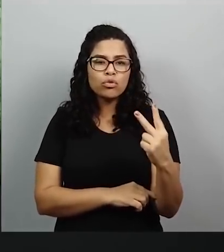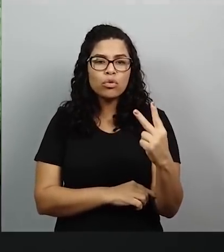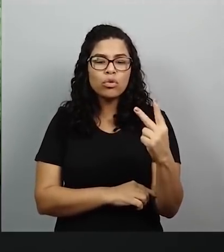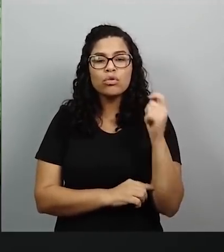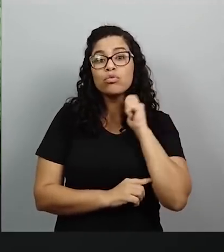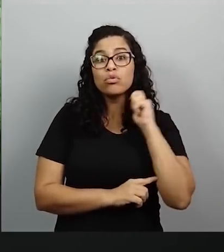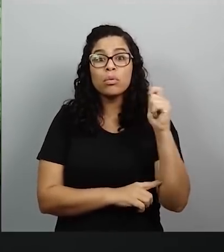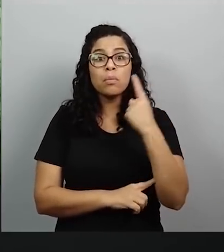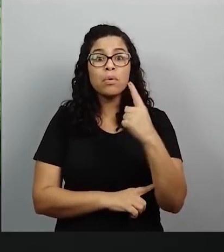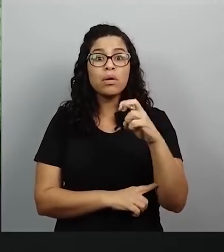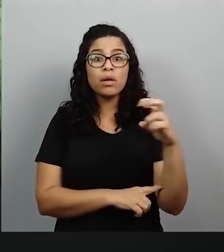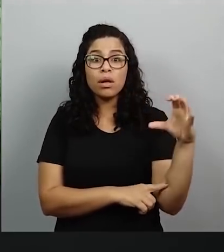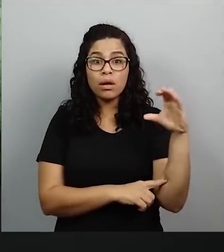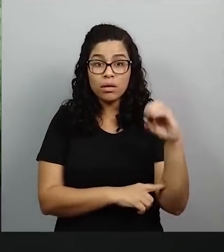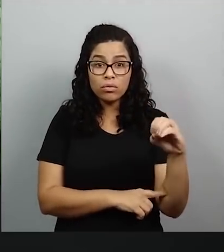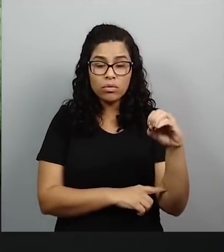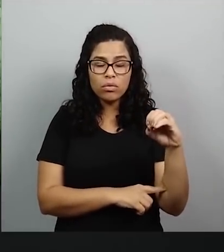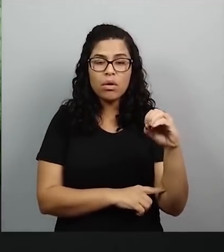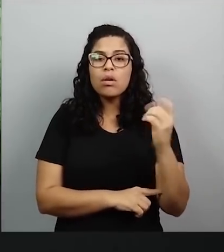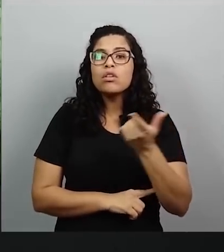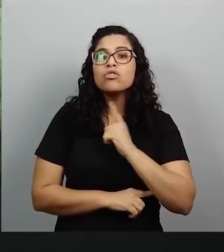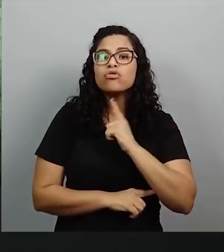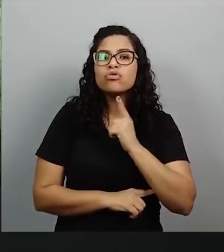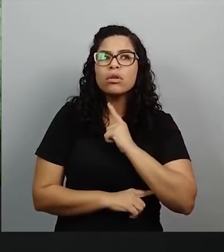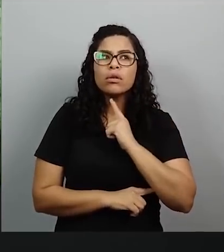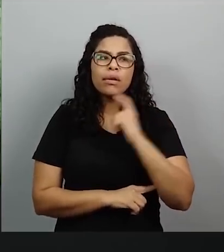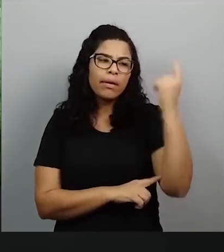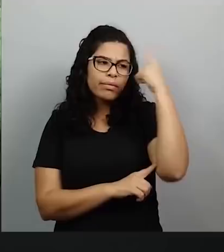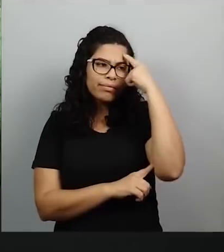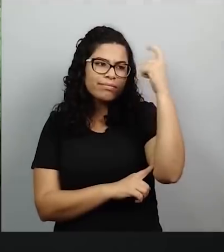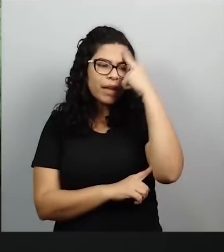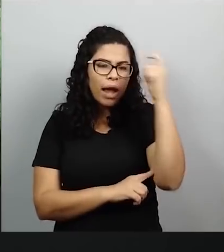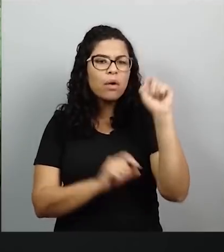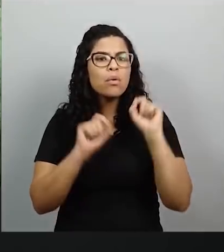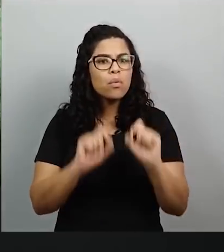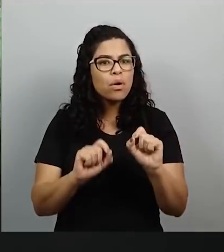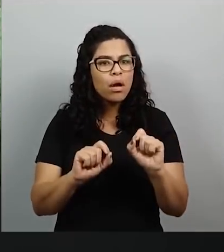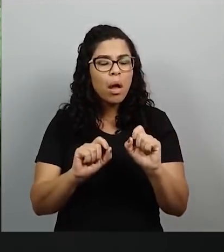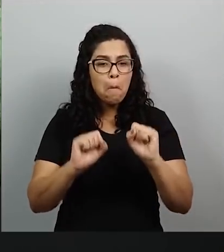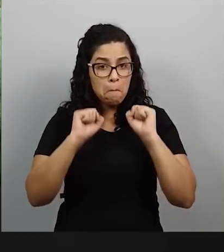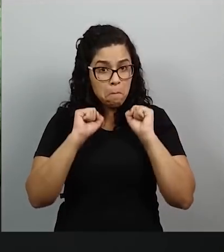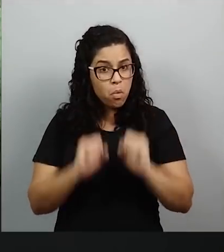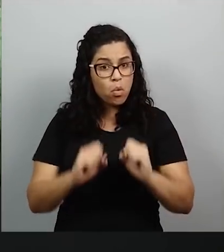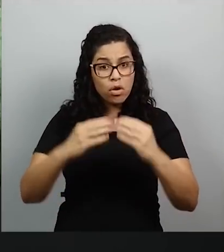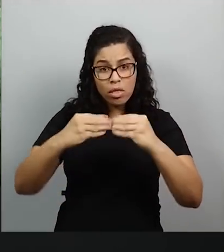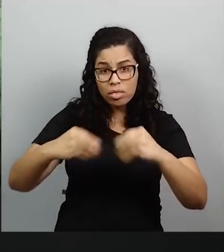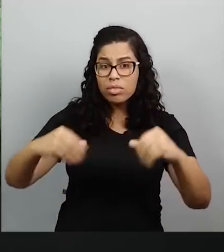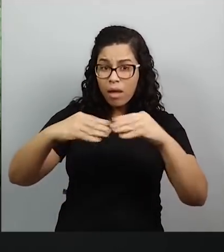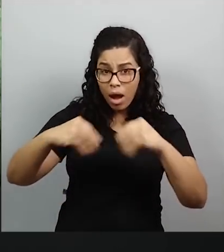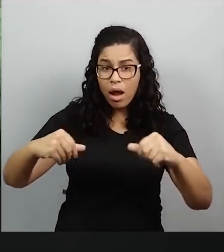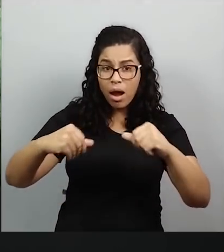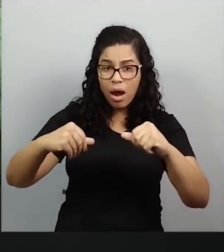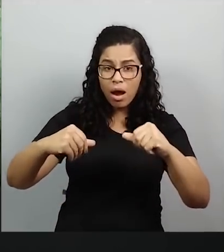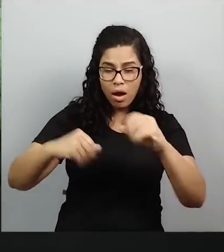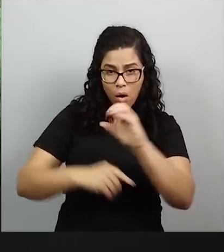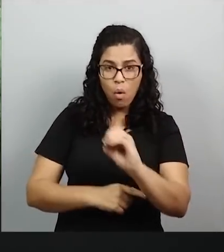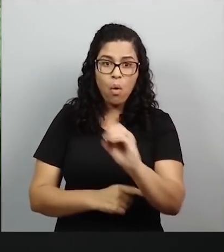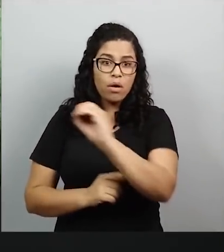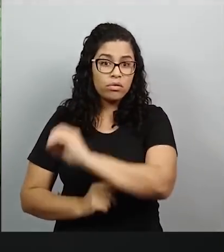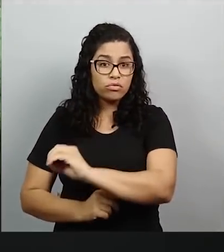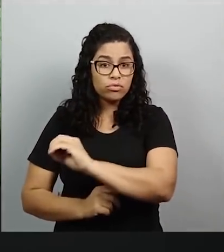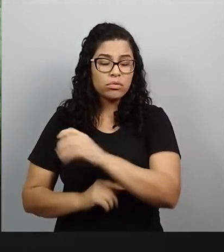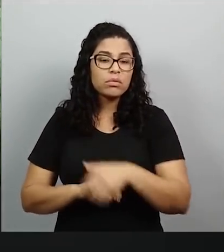abril de 1500, já se tinha noções de que poderiam haver terras justamente aí a